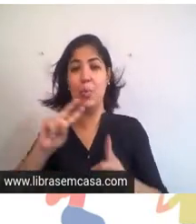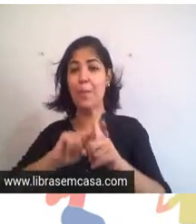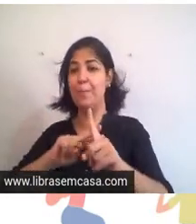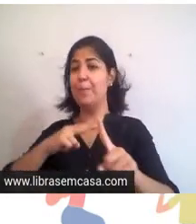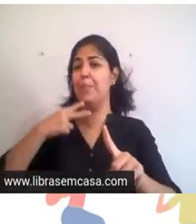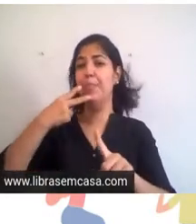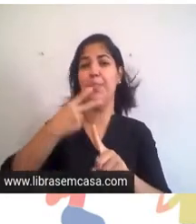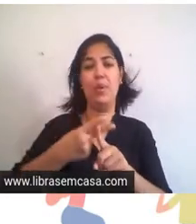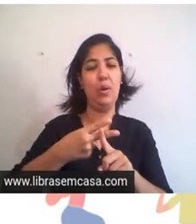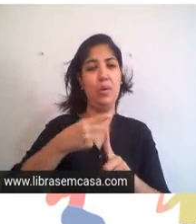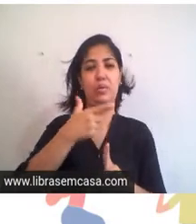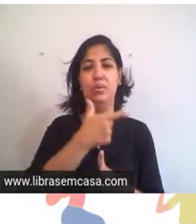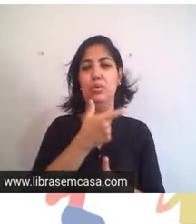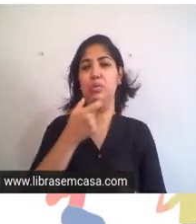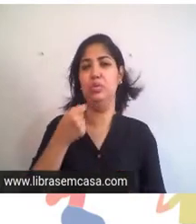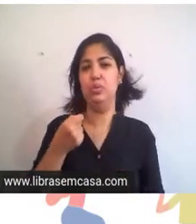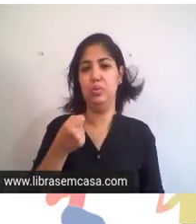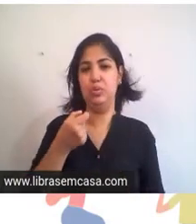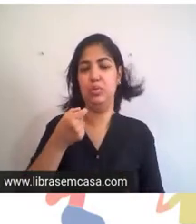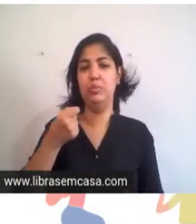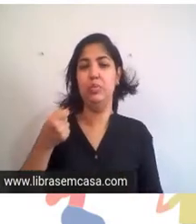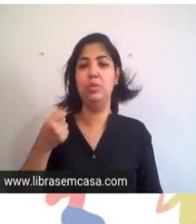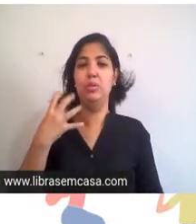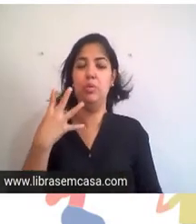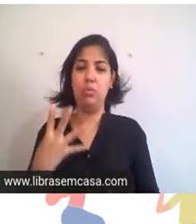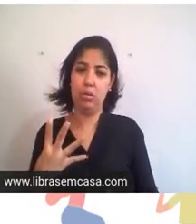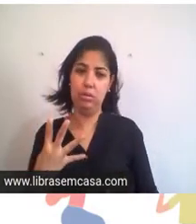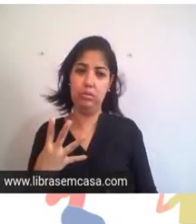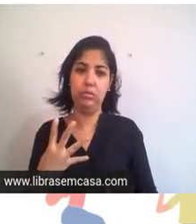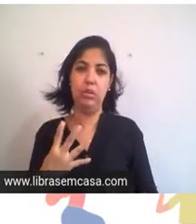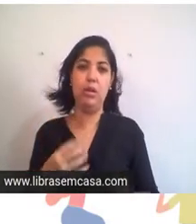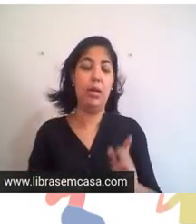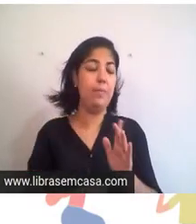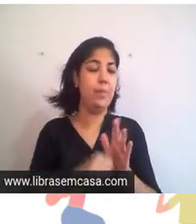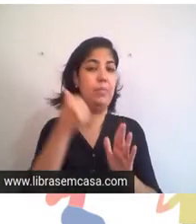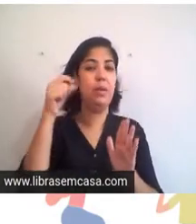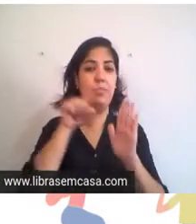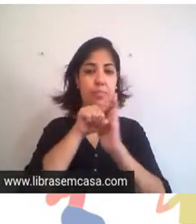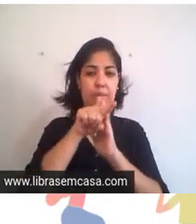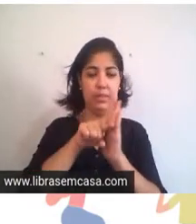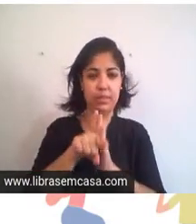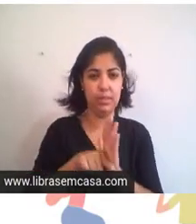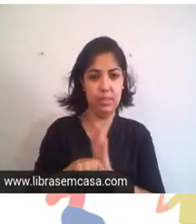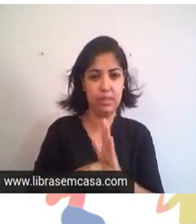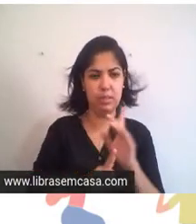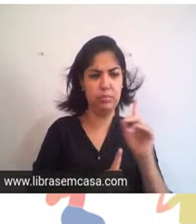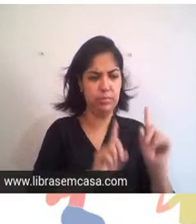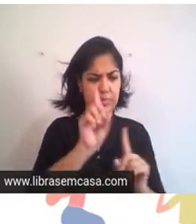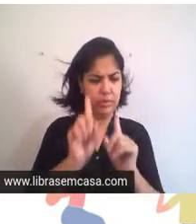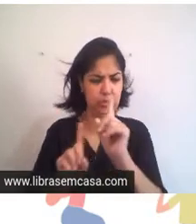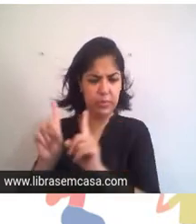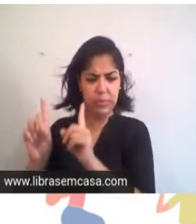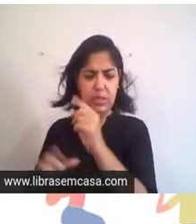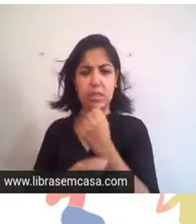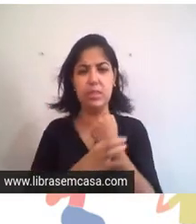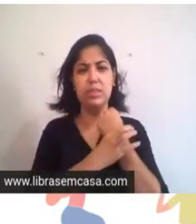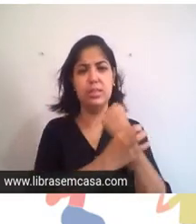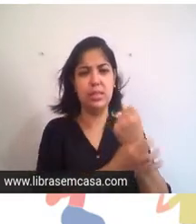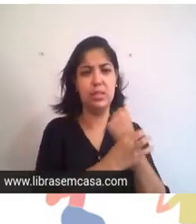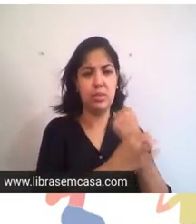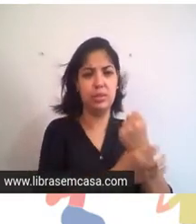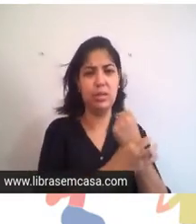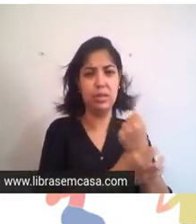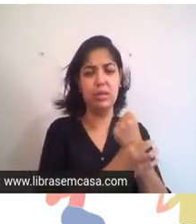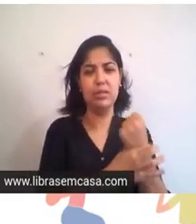foi realizada a primeira pesquisa, né, que fez a análise da escala de insegurança alimentar.